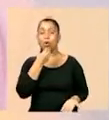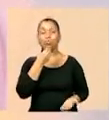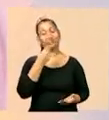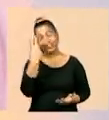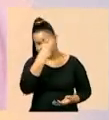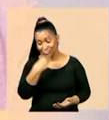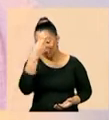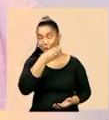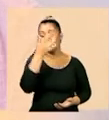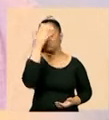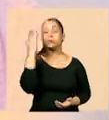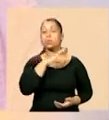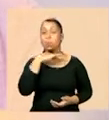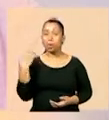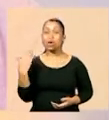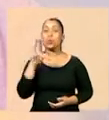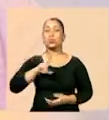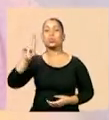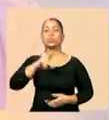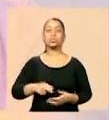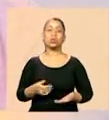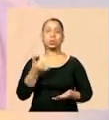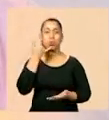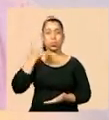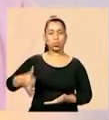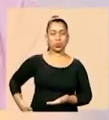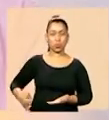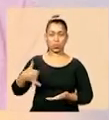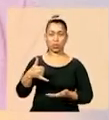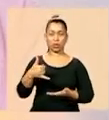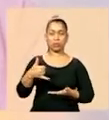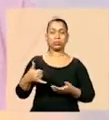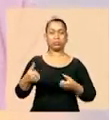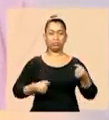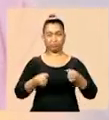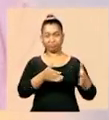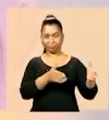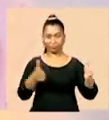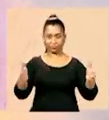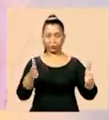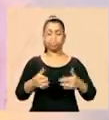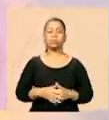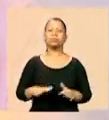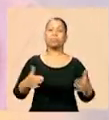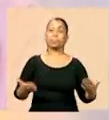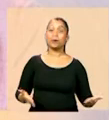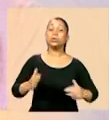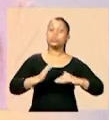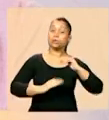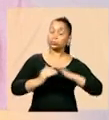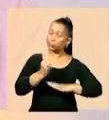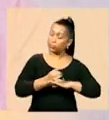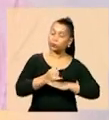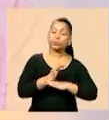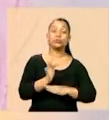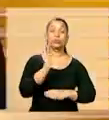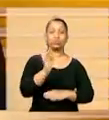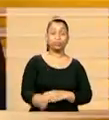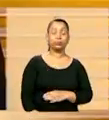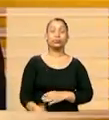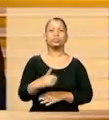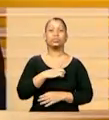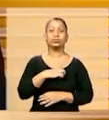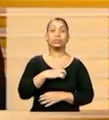trânsito. Das profissões do futuro, tem os drones, né? Hoje